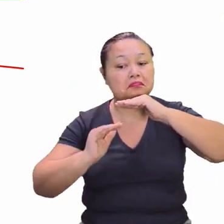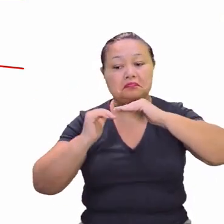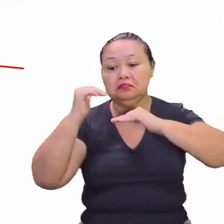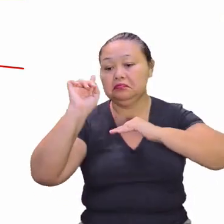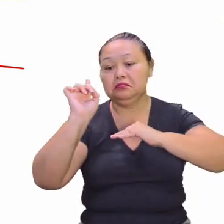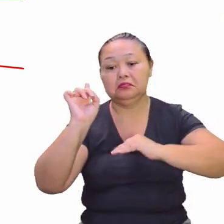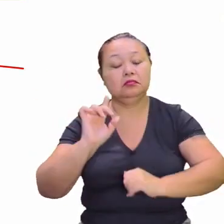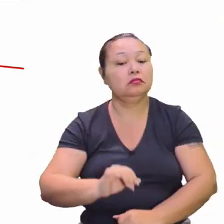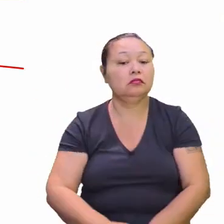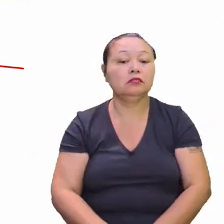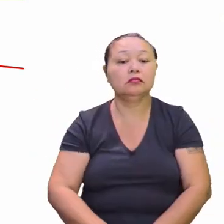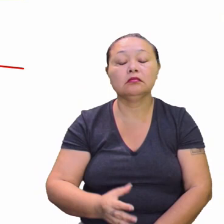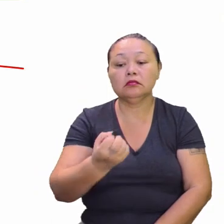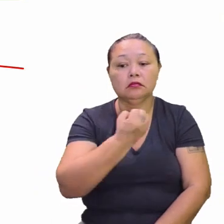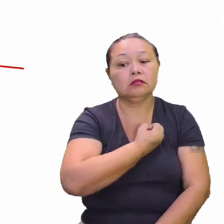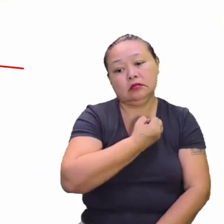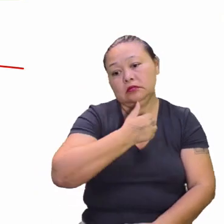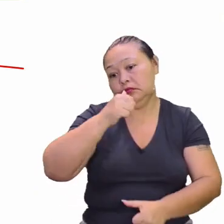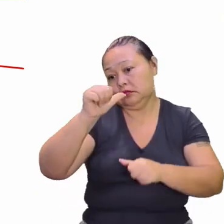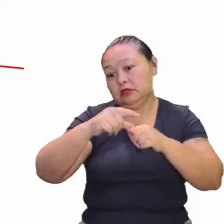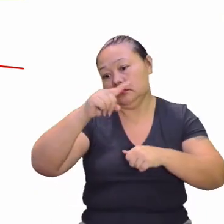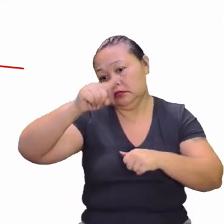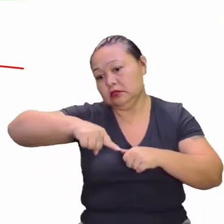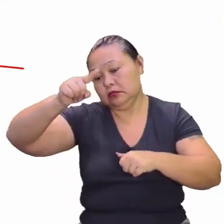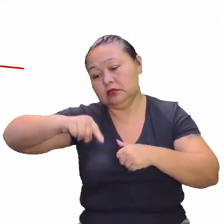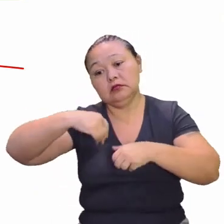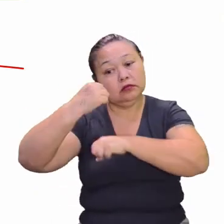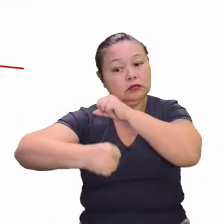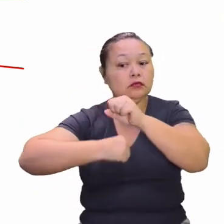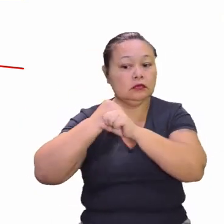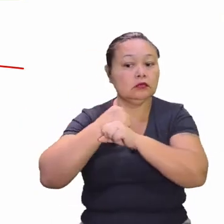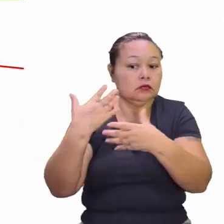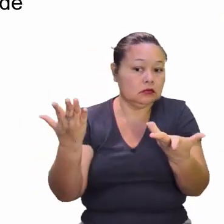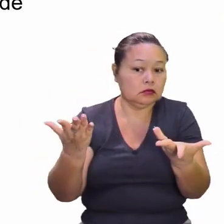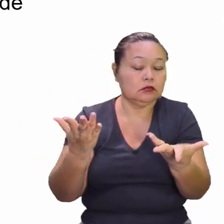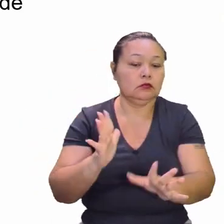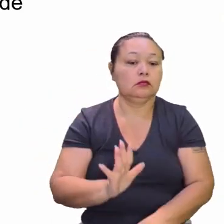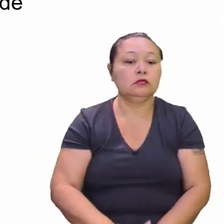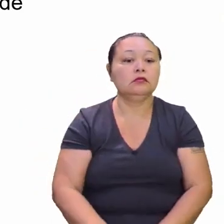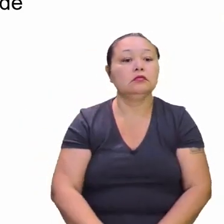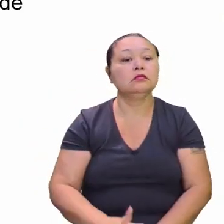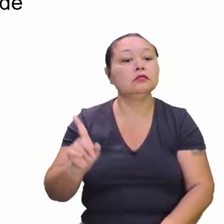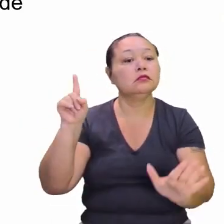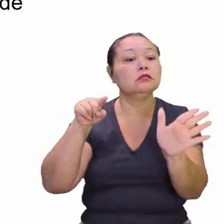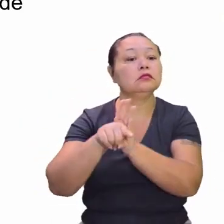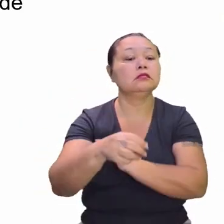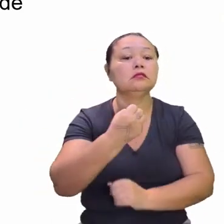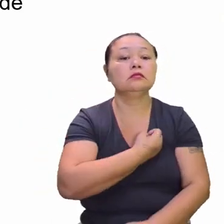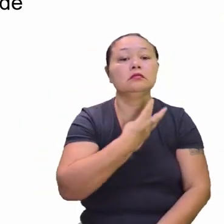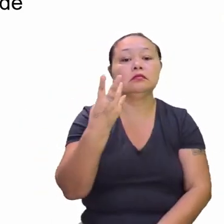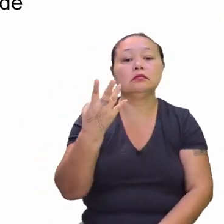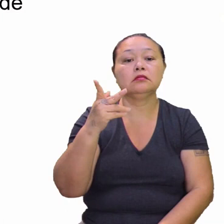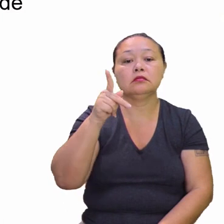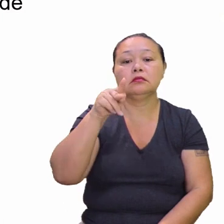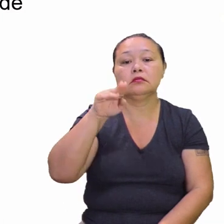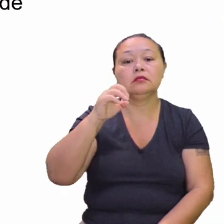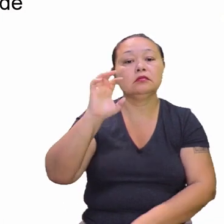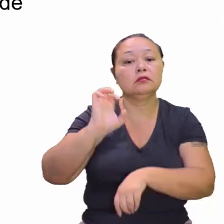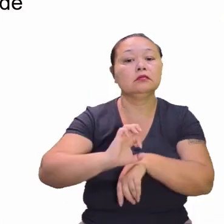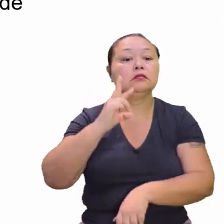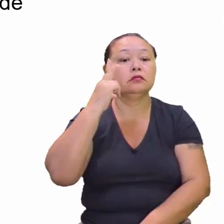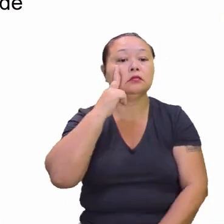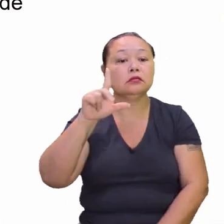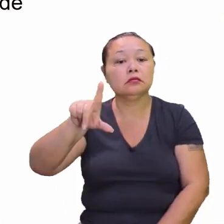bem. Obviamente que esses números são variáveis, varia de um ano para o outro, né, Rogério? Vamos para a questão 3. Sobre o PIB